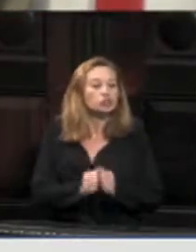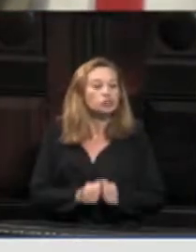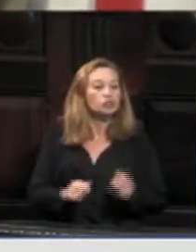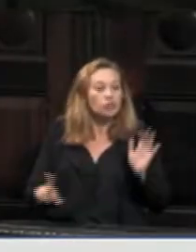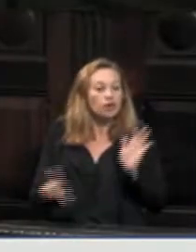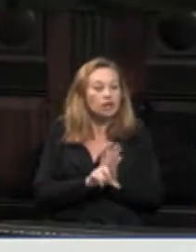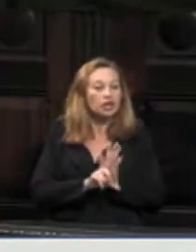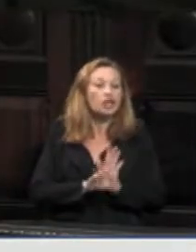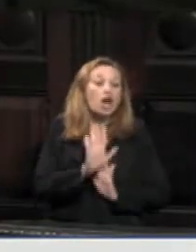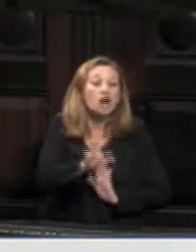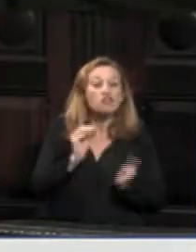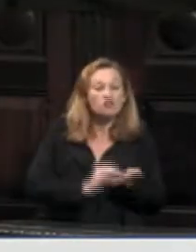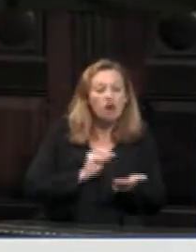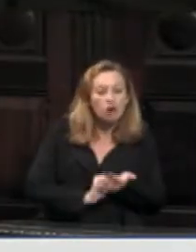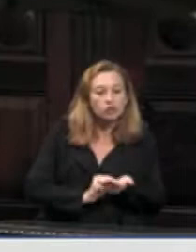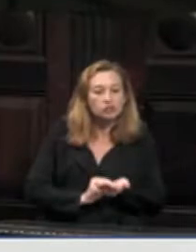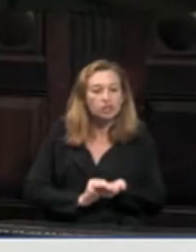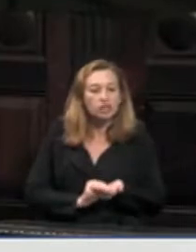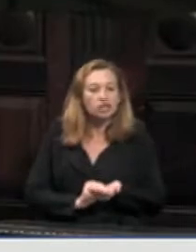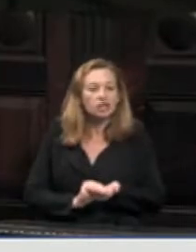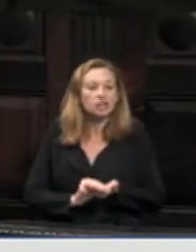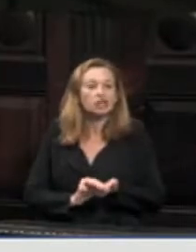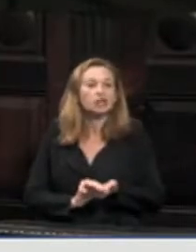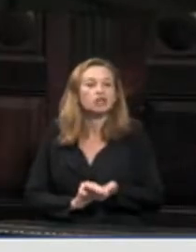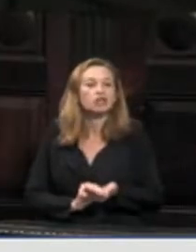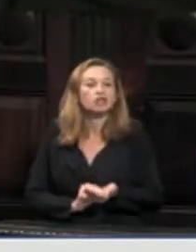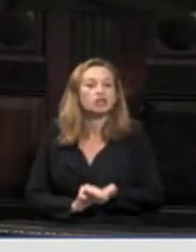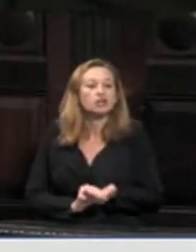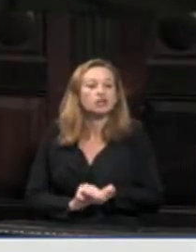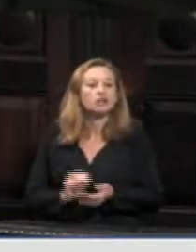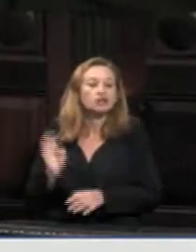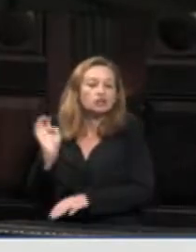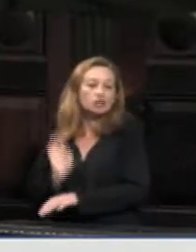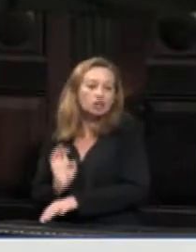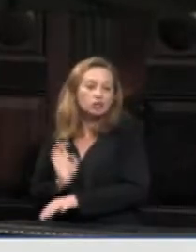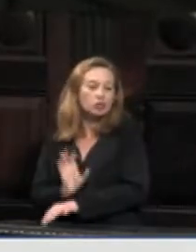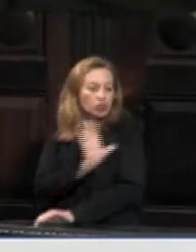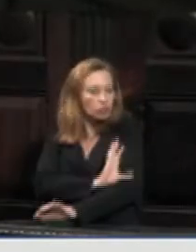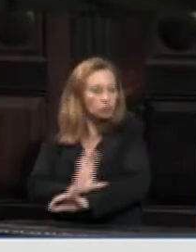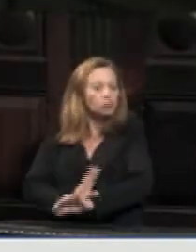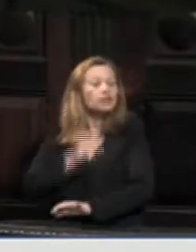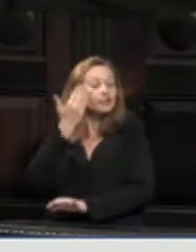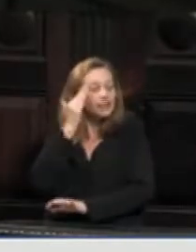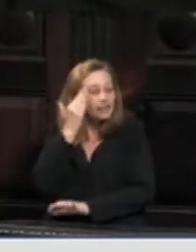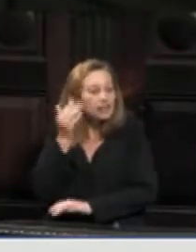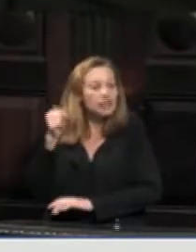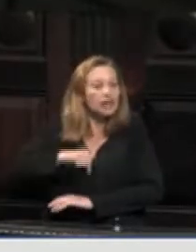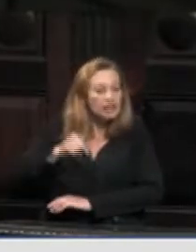Estadual de Cultura entender que esta casa tem uma comissão, que esta casa